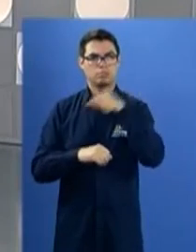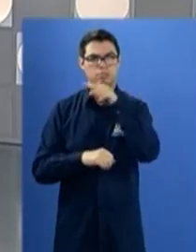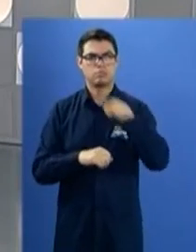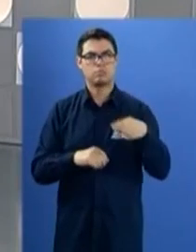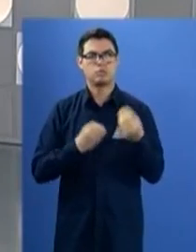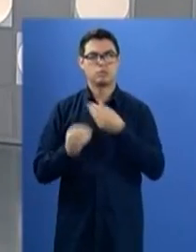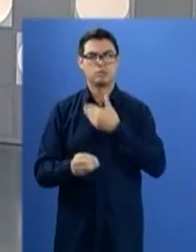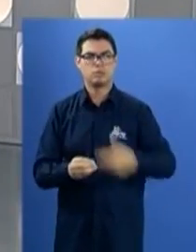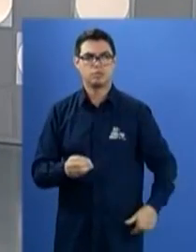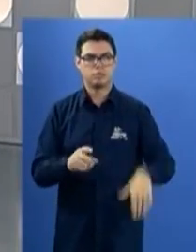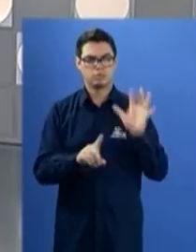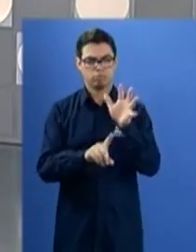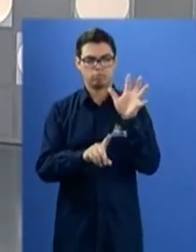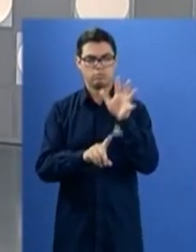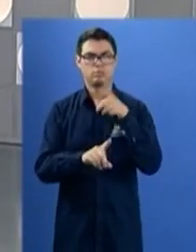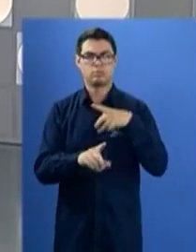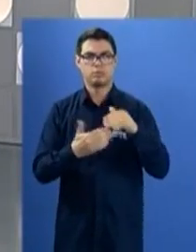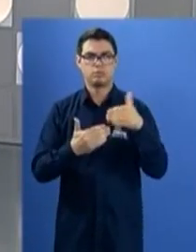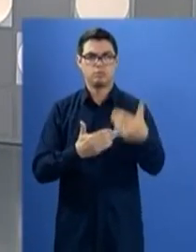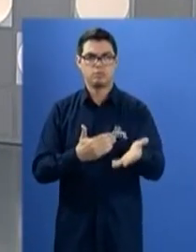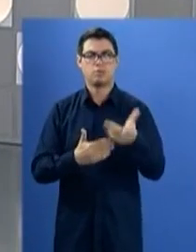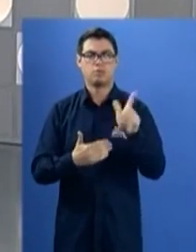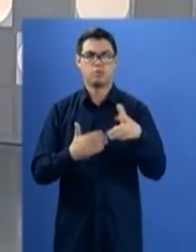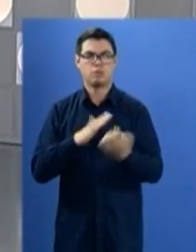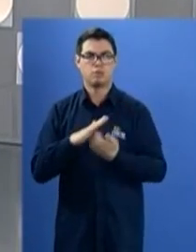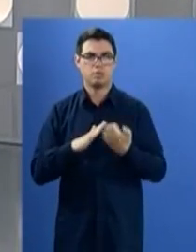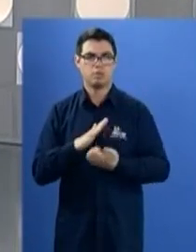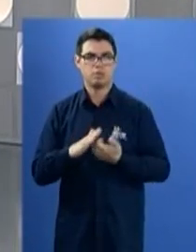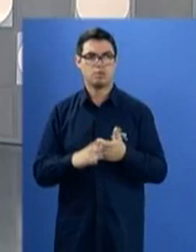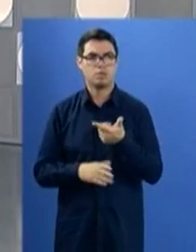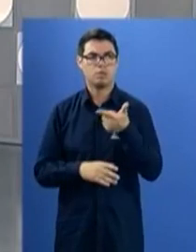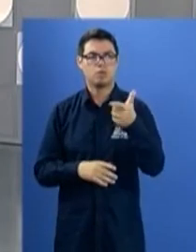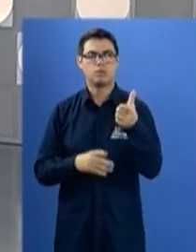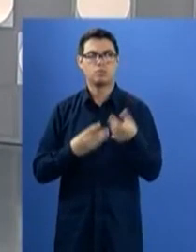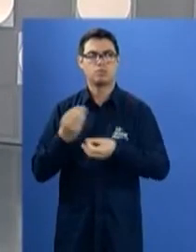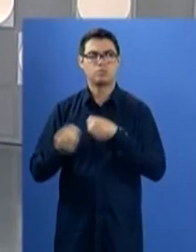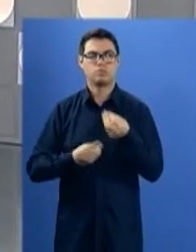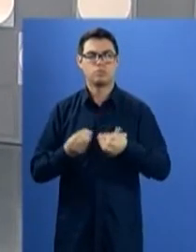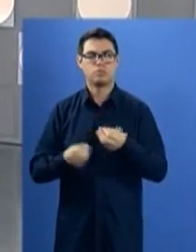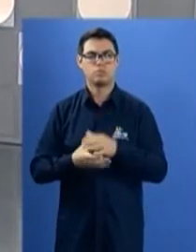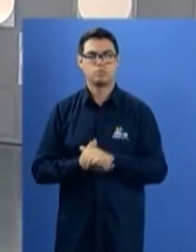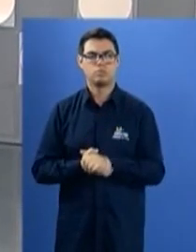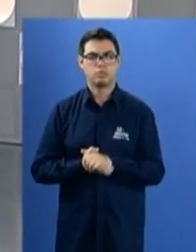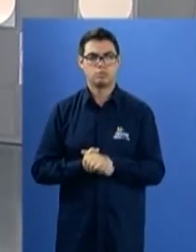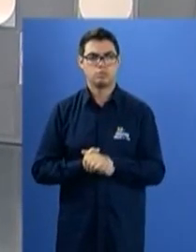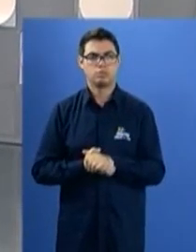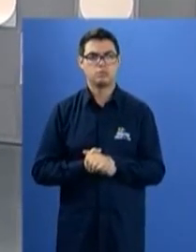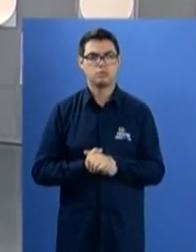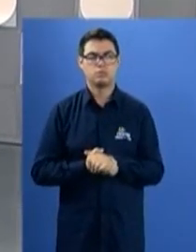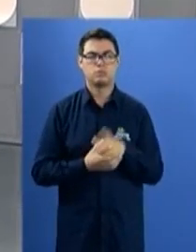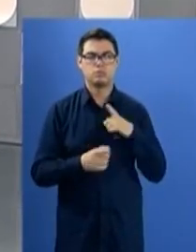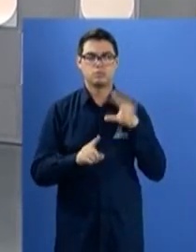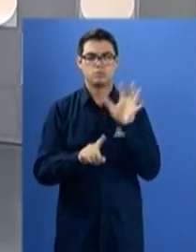o governo é um grande influenciador externo. Outro fator altamente influenciável